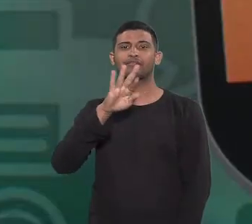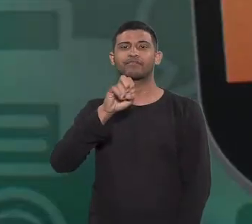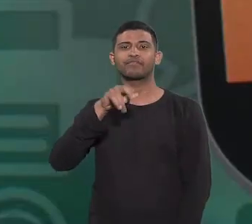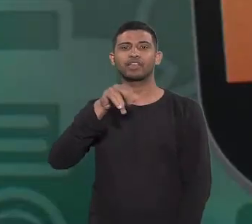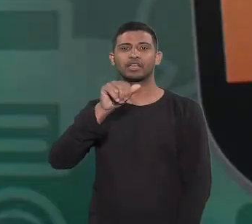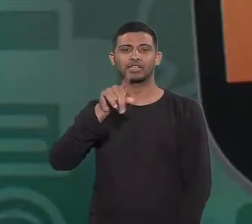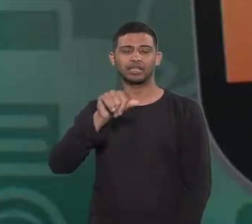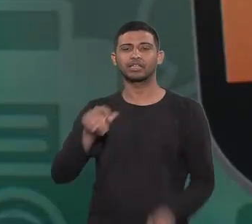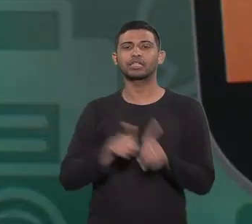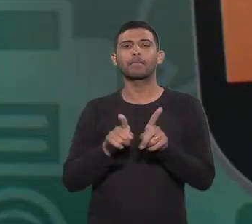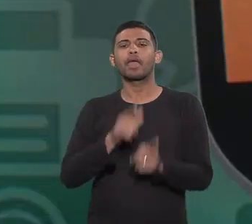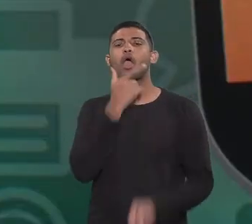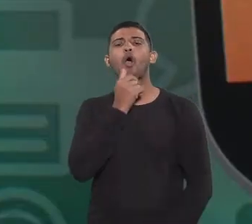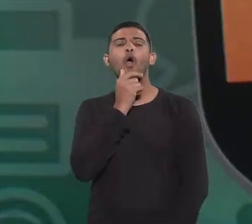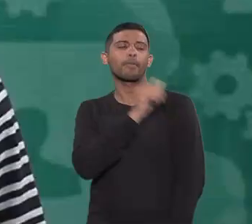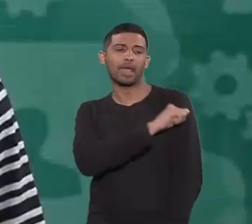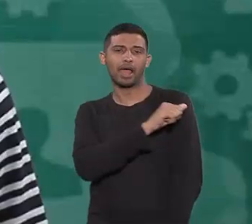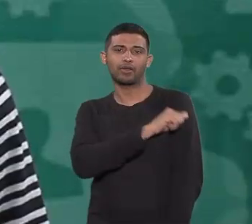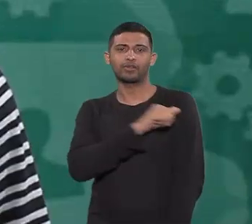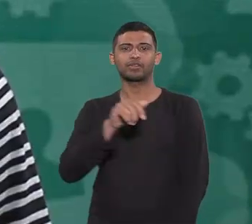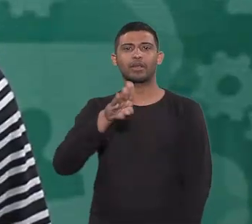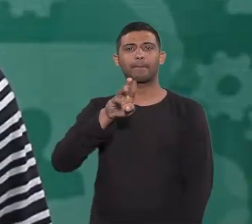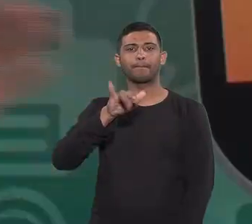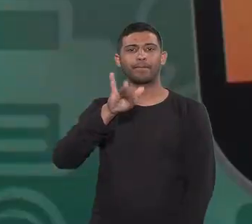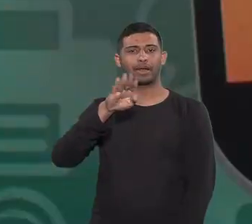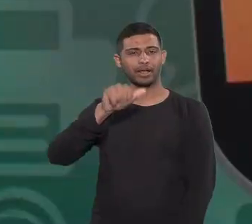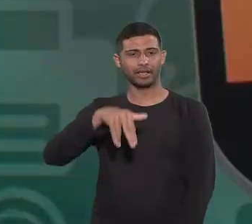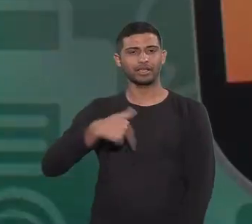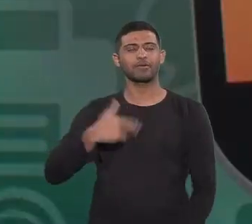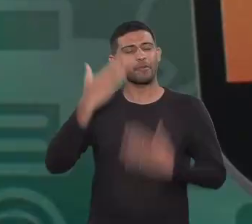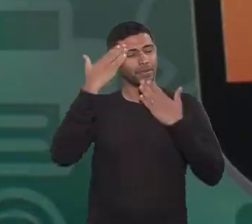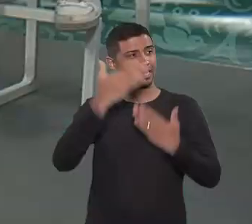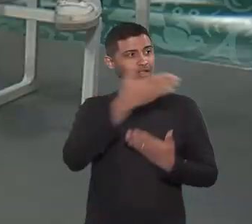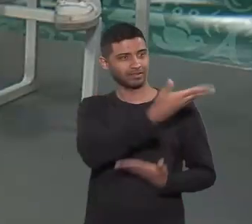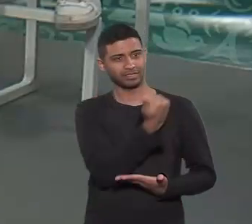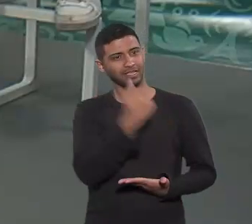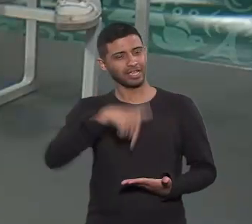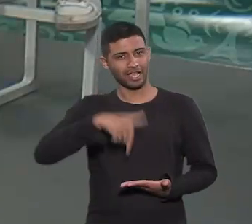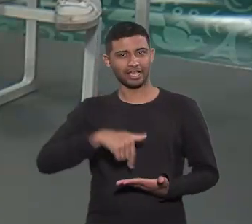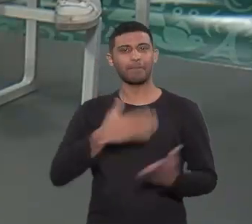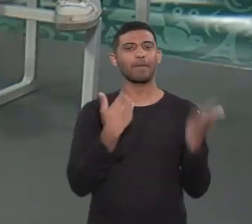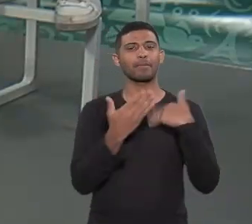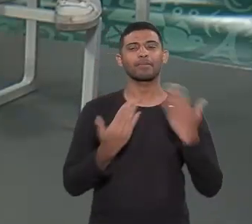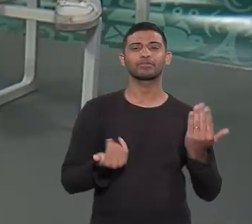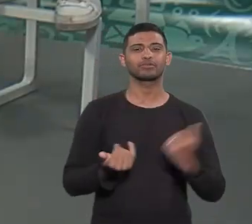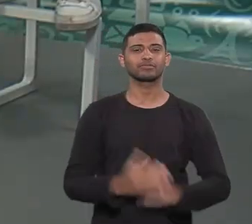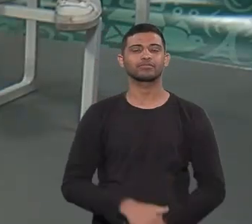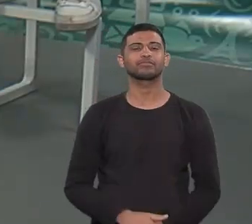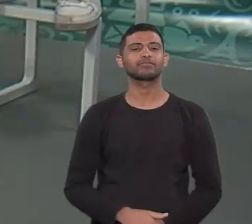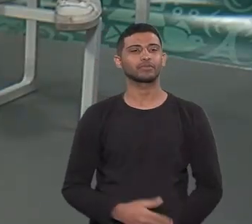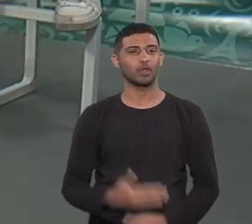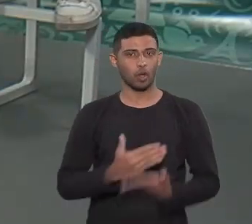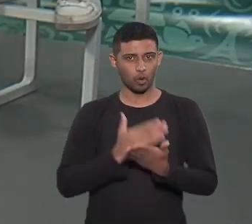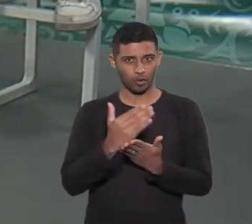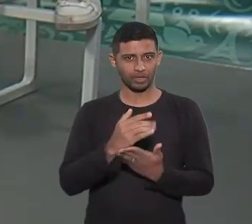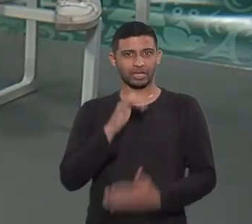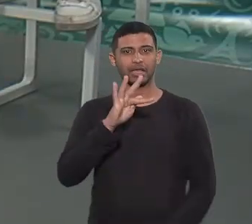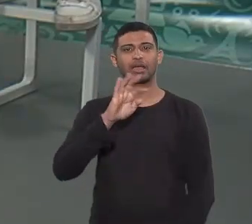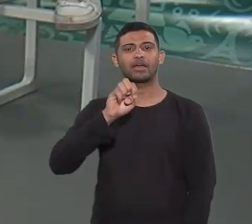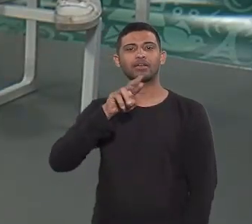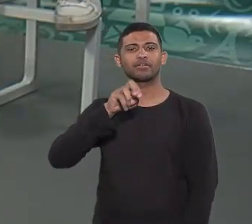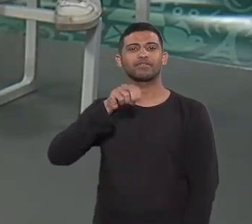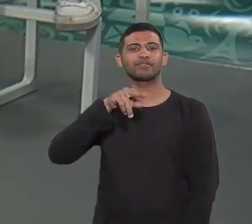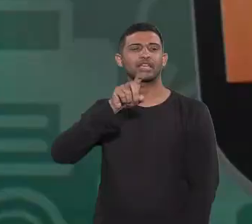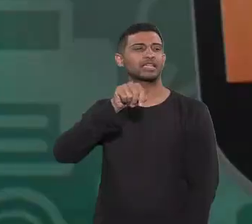o aluno Brian de Souza Nascimento. Muito obrigada pela participação de vocês aqui no Papo de Juventude. Fernanda, vou começar com você